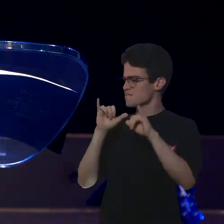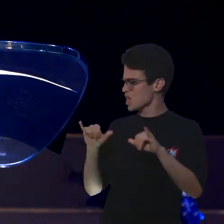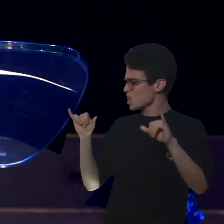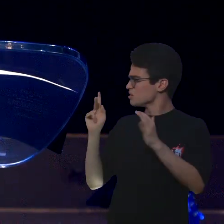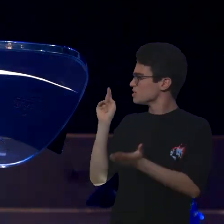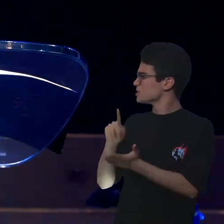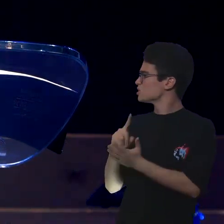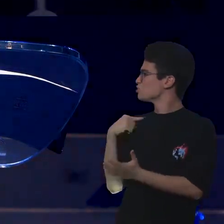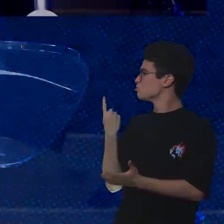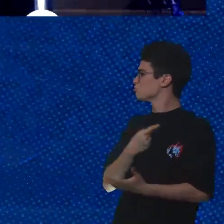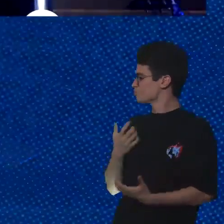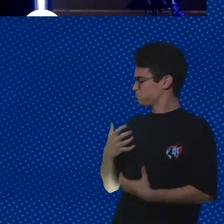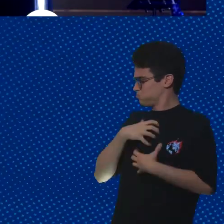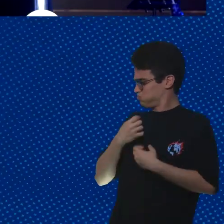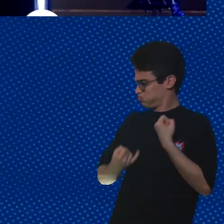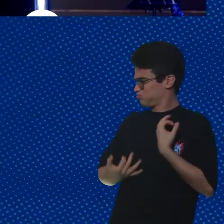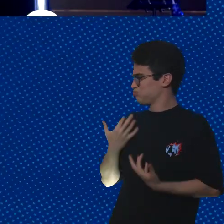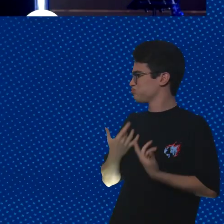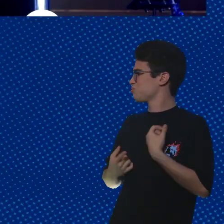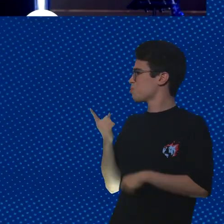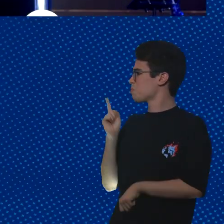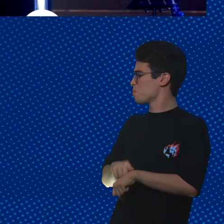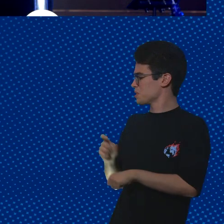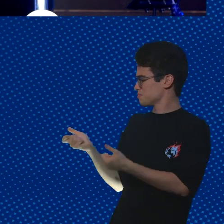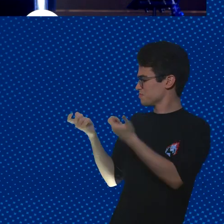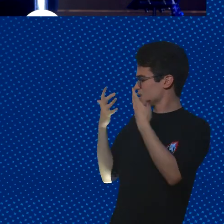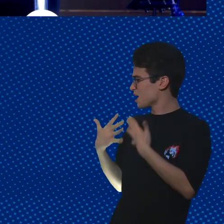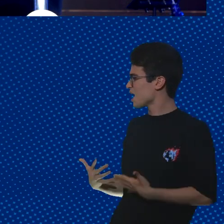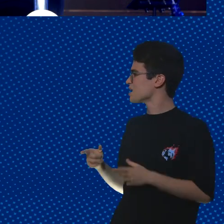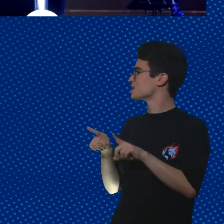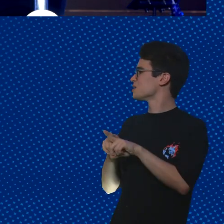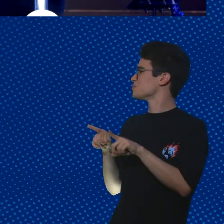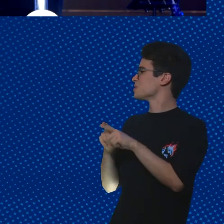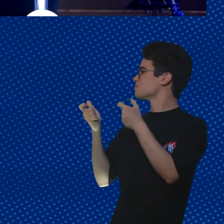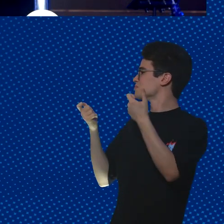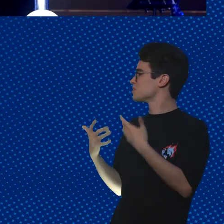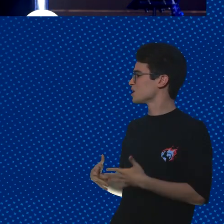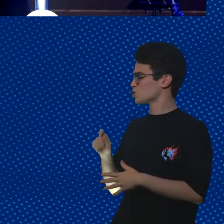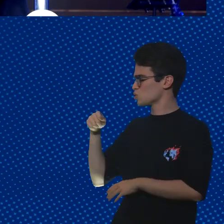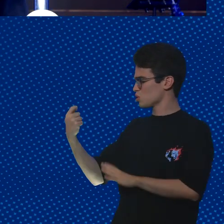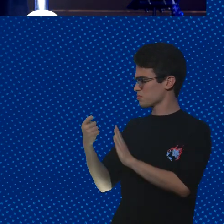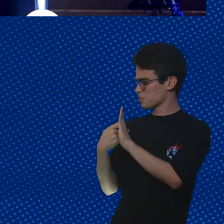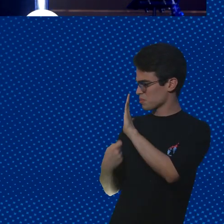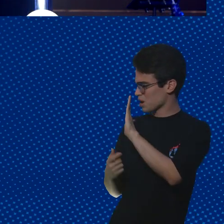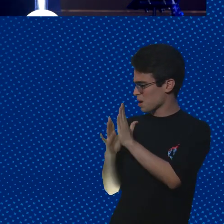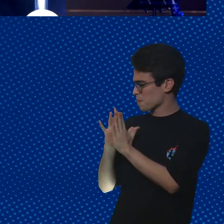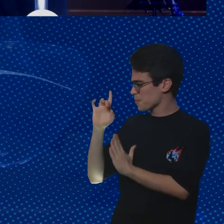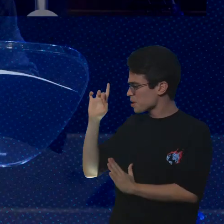nosso coração quando ele falava conosco no caminho e nos explicava as Escrituras?